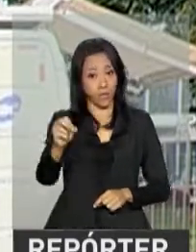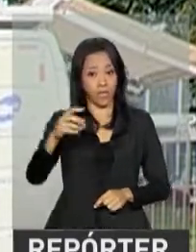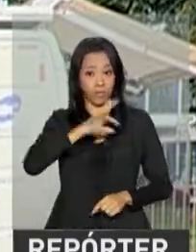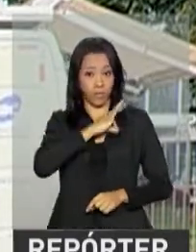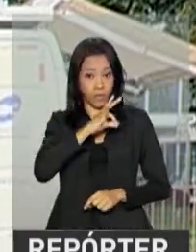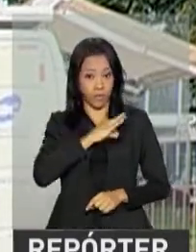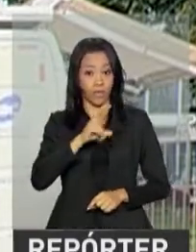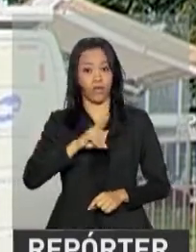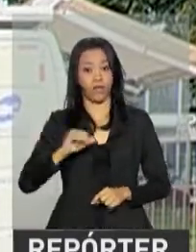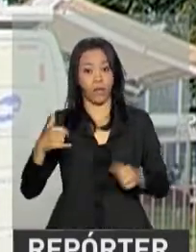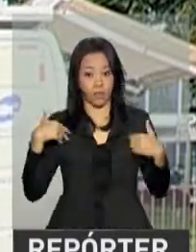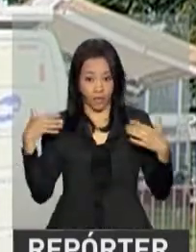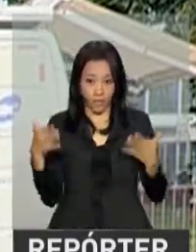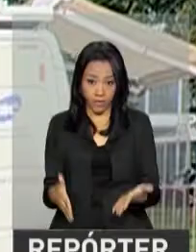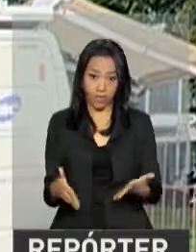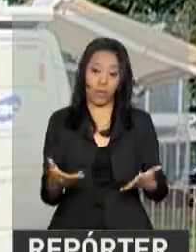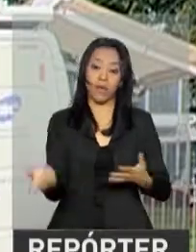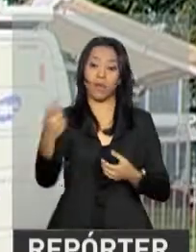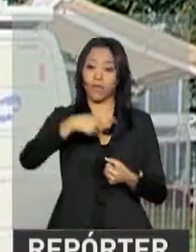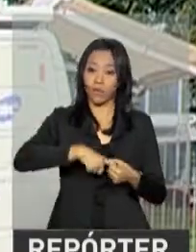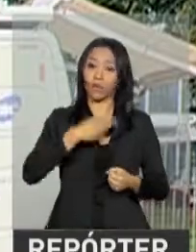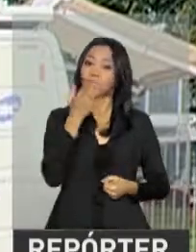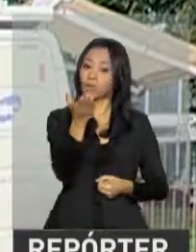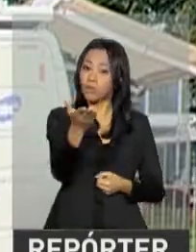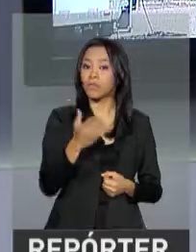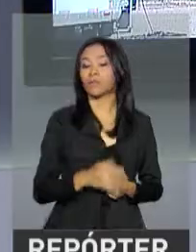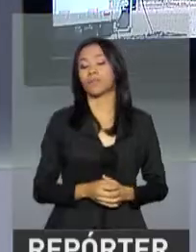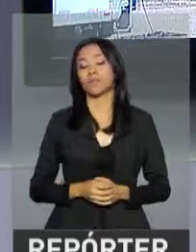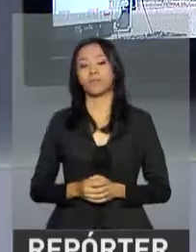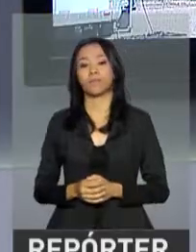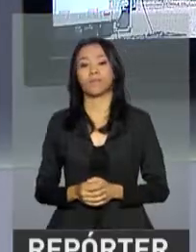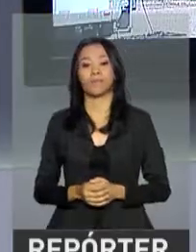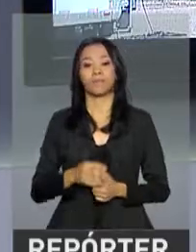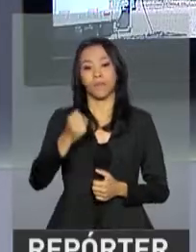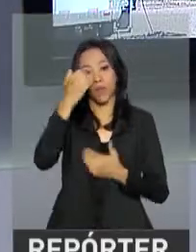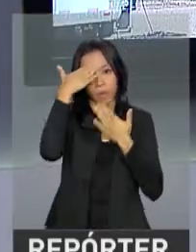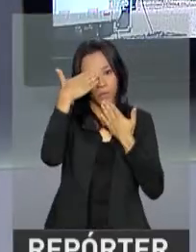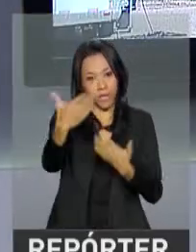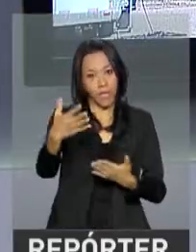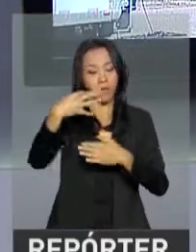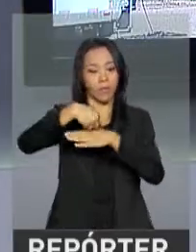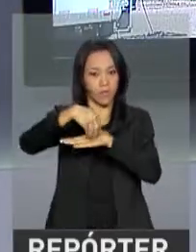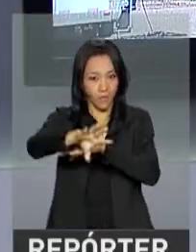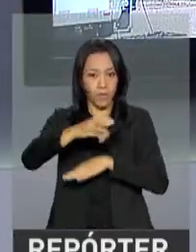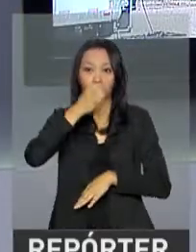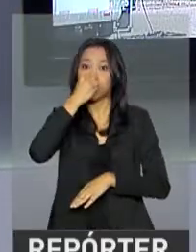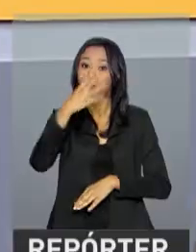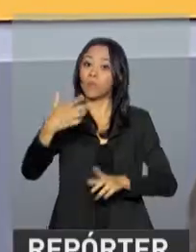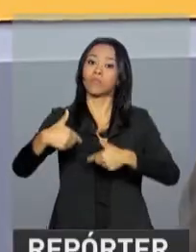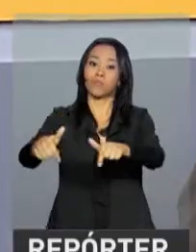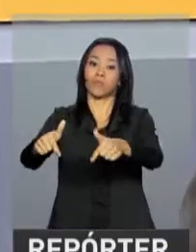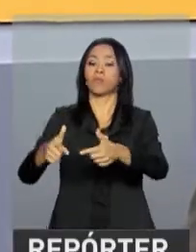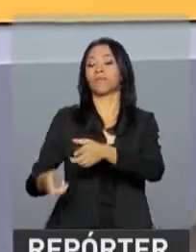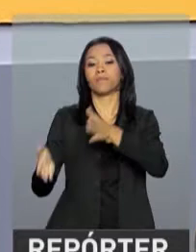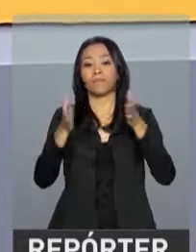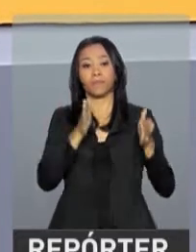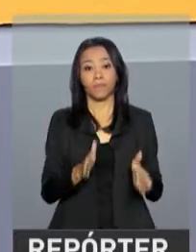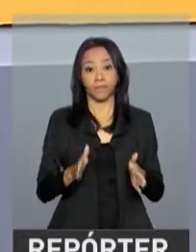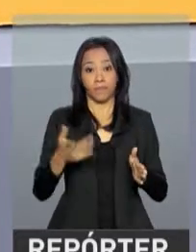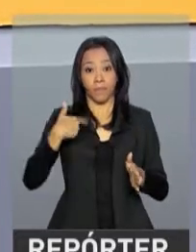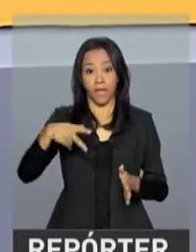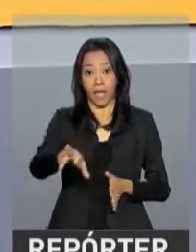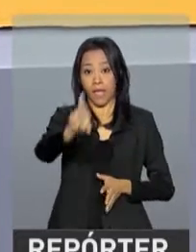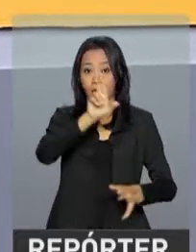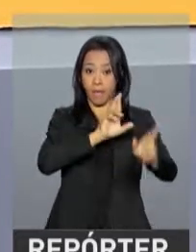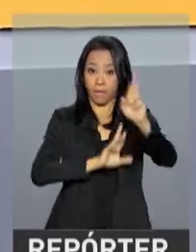vão participar da operação. Voltamos ao estúdio com você, Roberto. Tá certo, Luana. Muito obrigado pelas informações. Bom trabalho aí. Representantes